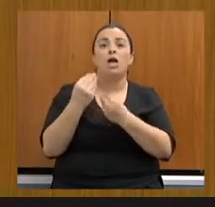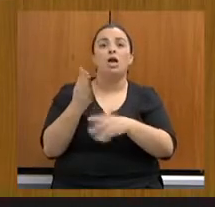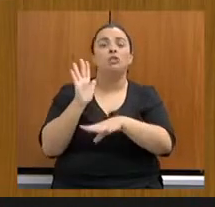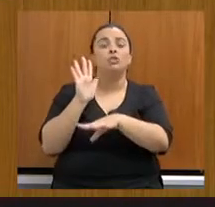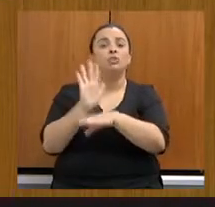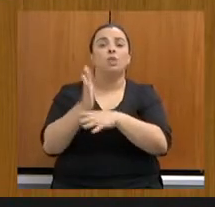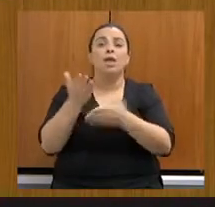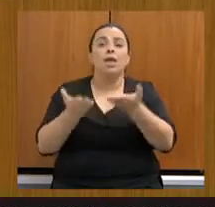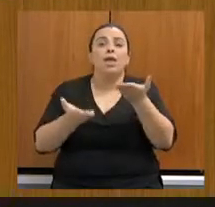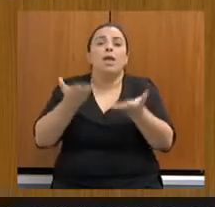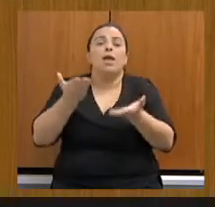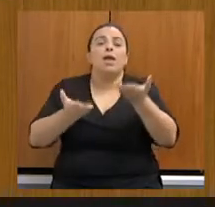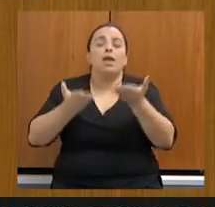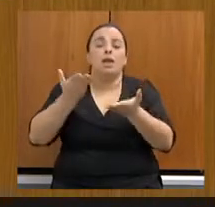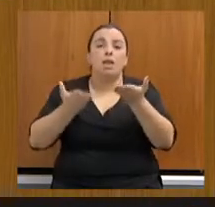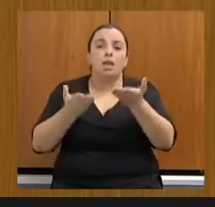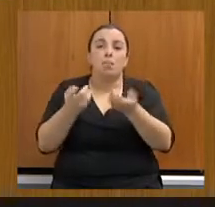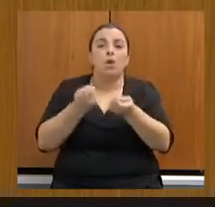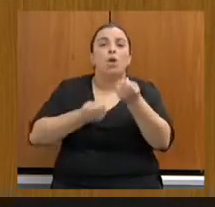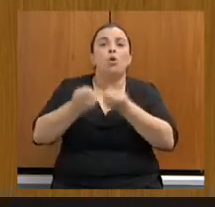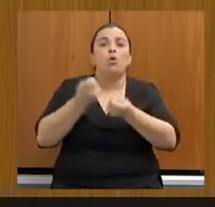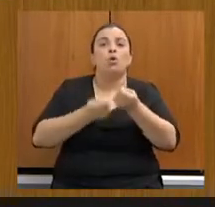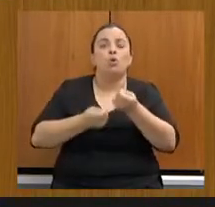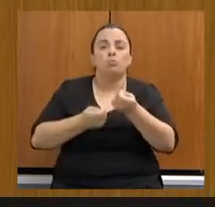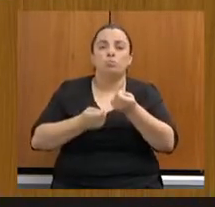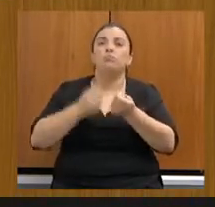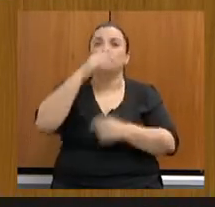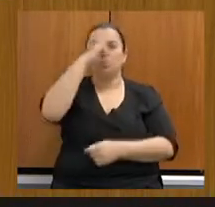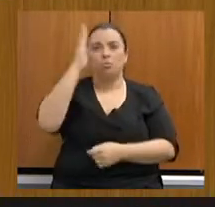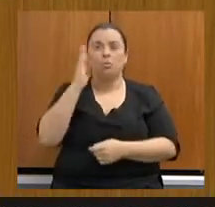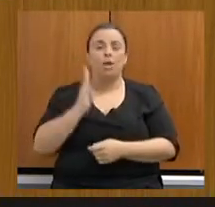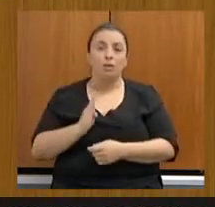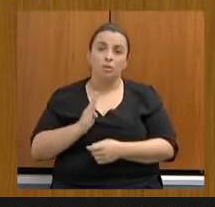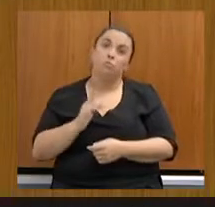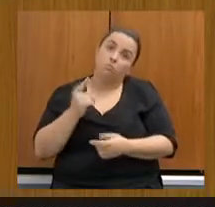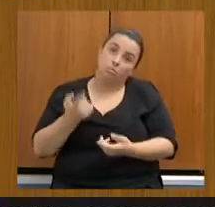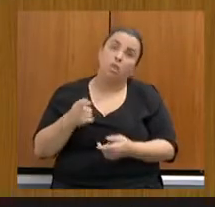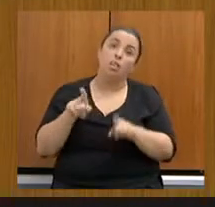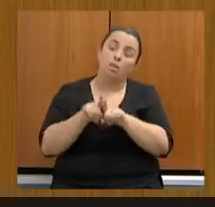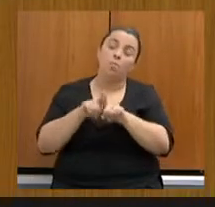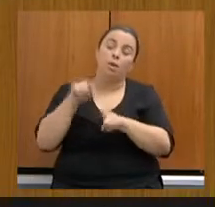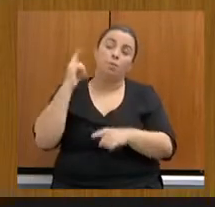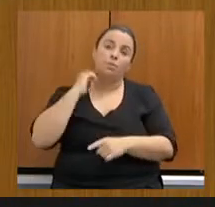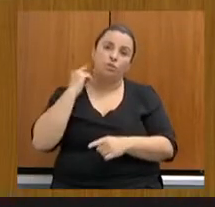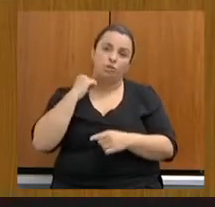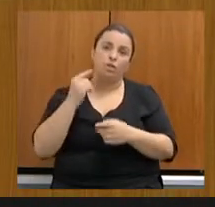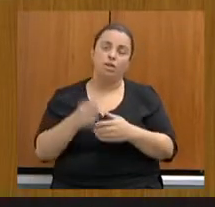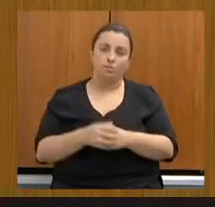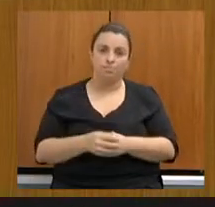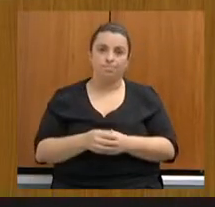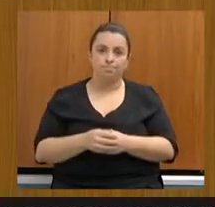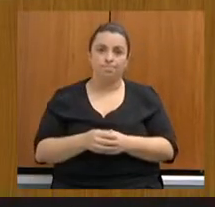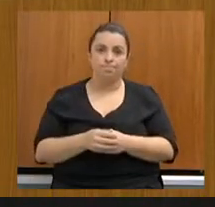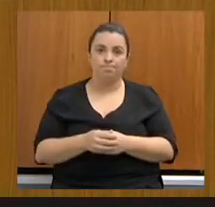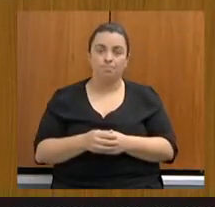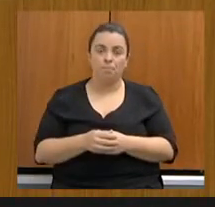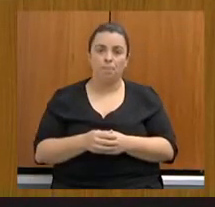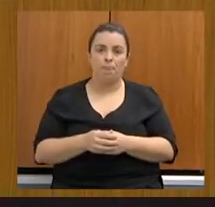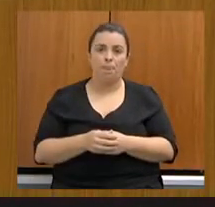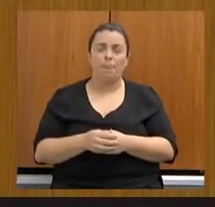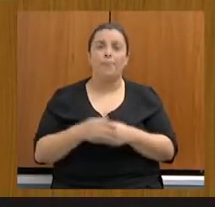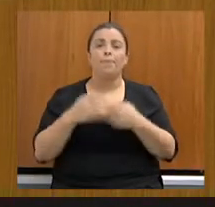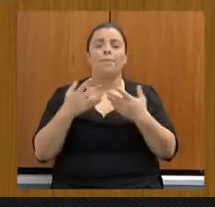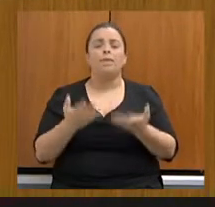do país a secretária considerando a demanda originária pela água